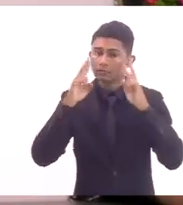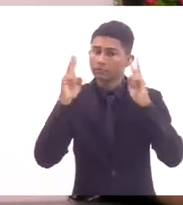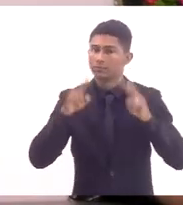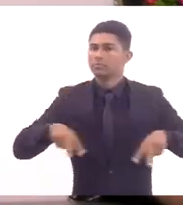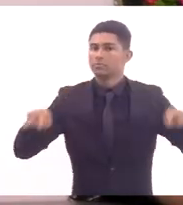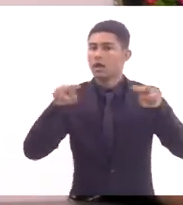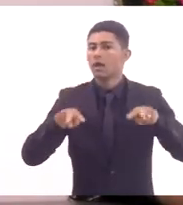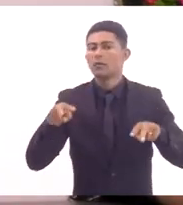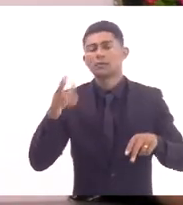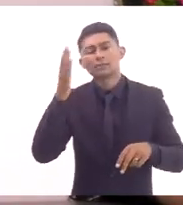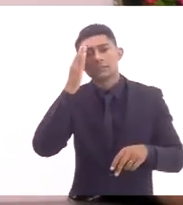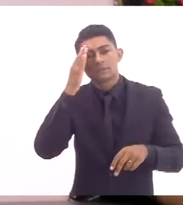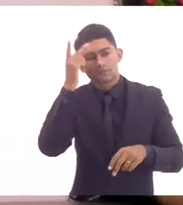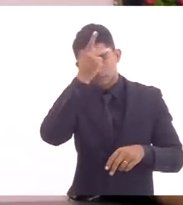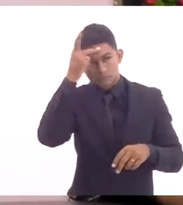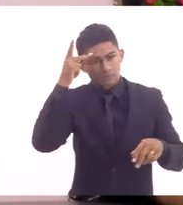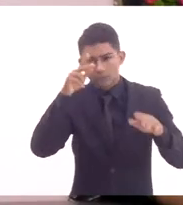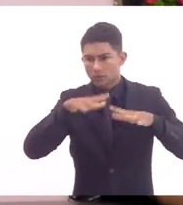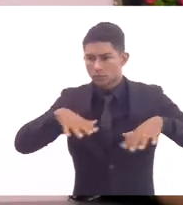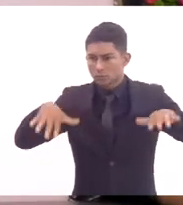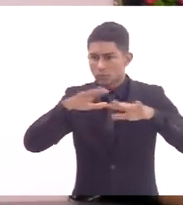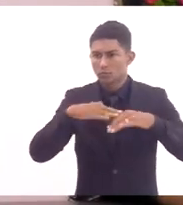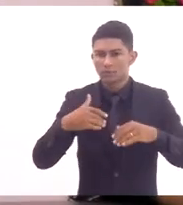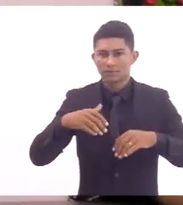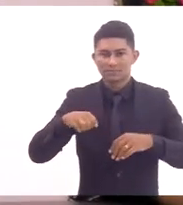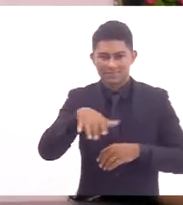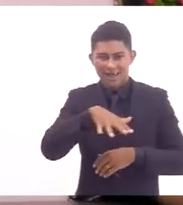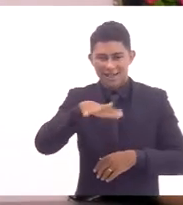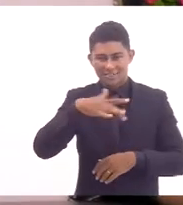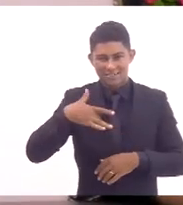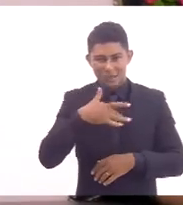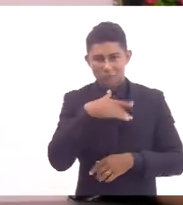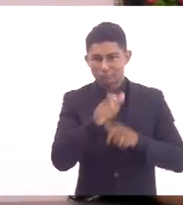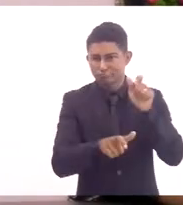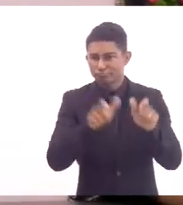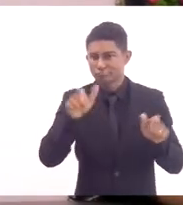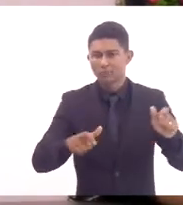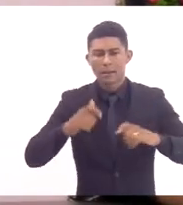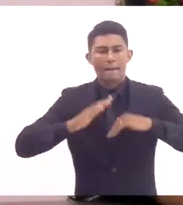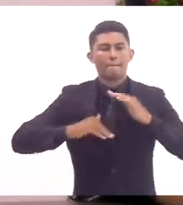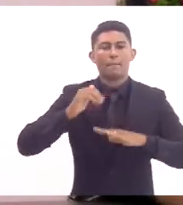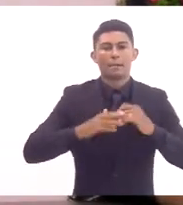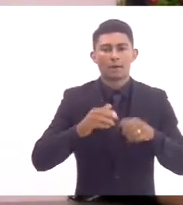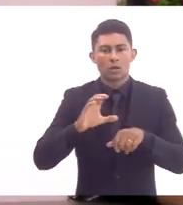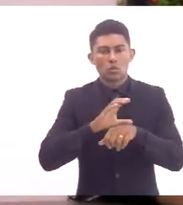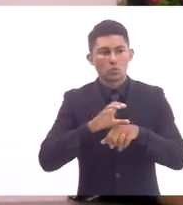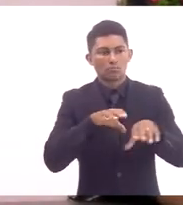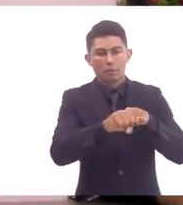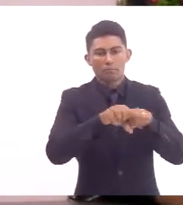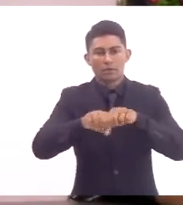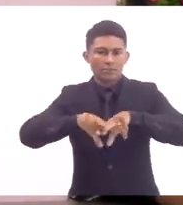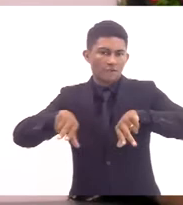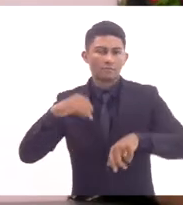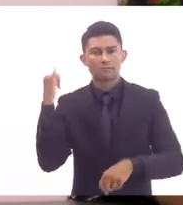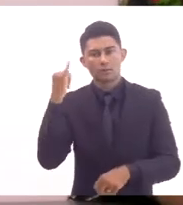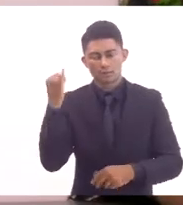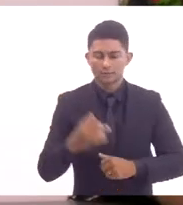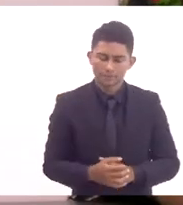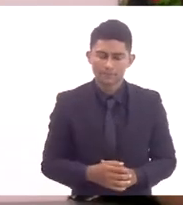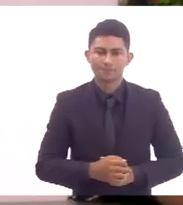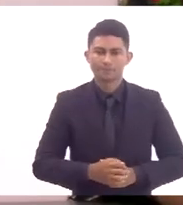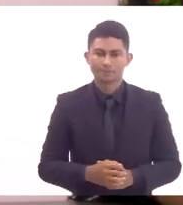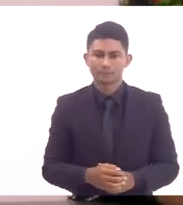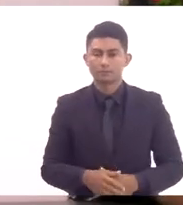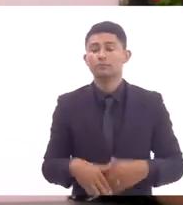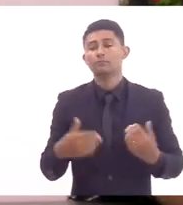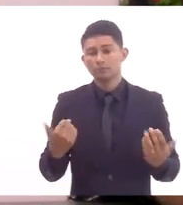capacitações né de todo o trabalho agora a Cátia falou desse trabalho para o país Isso é isso é fundamental né E